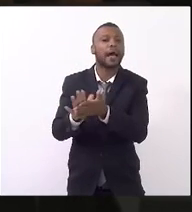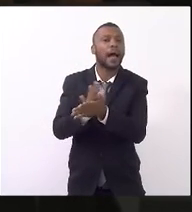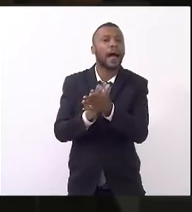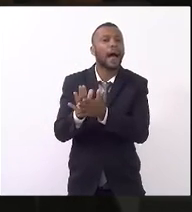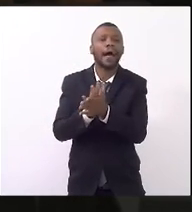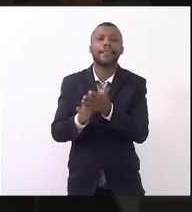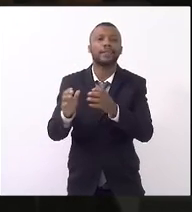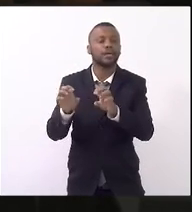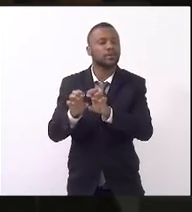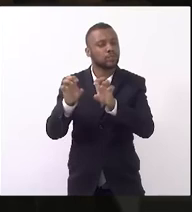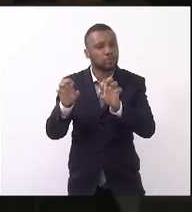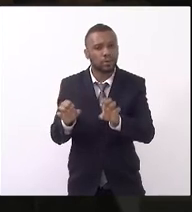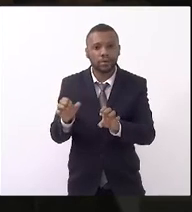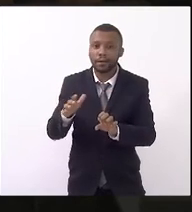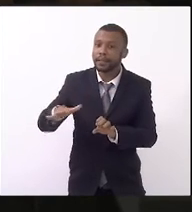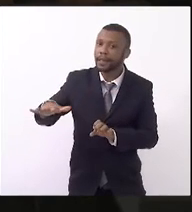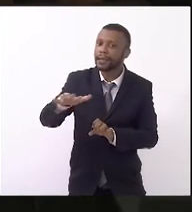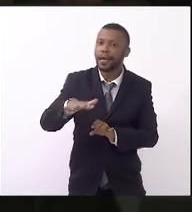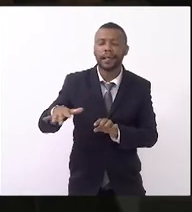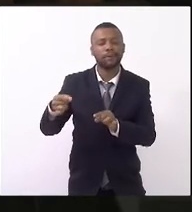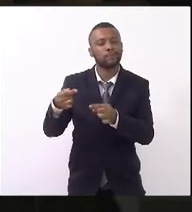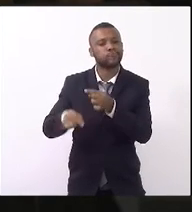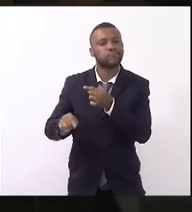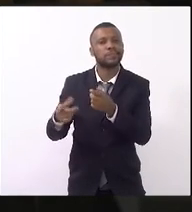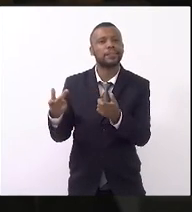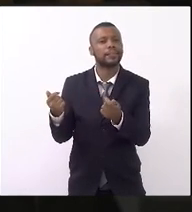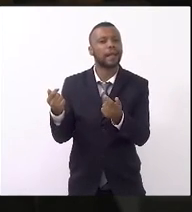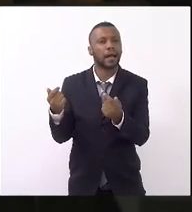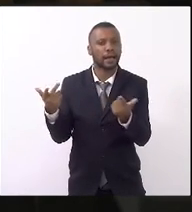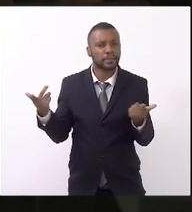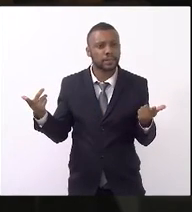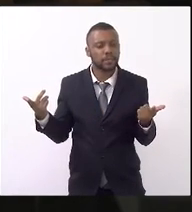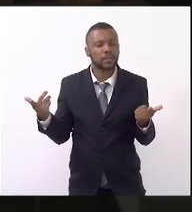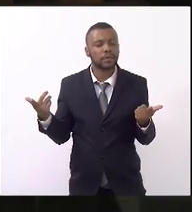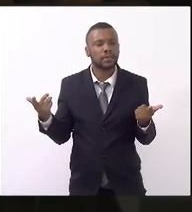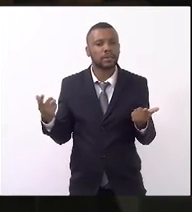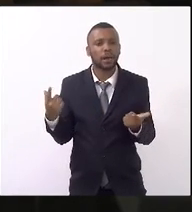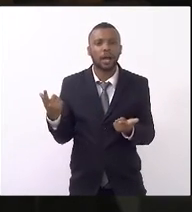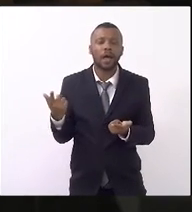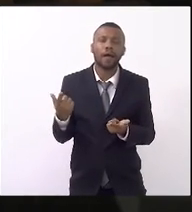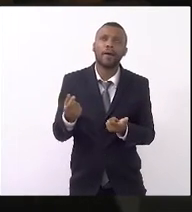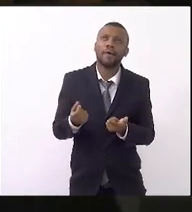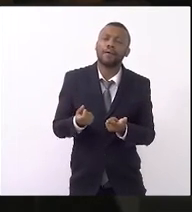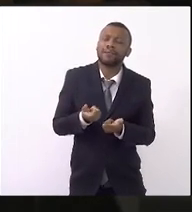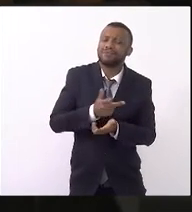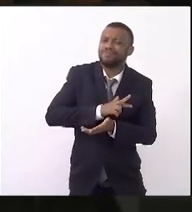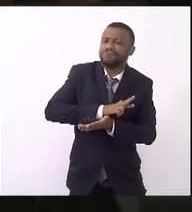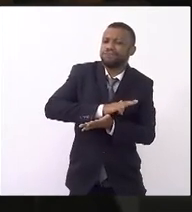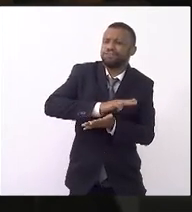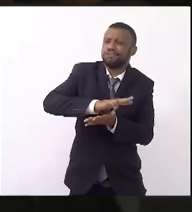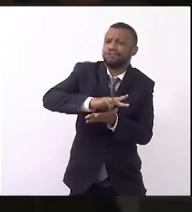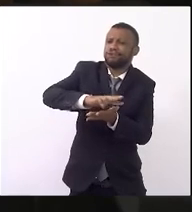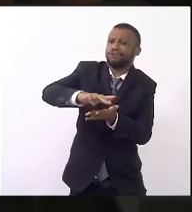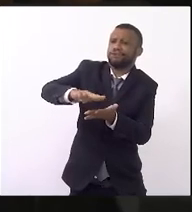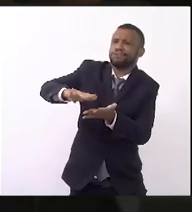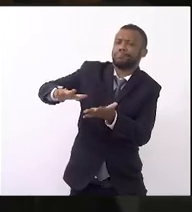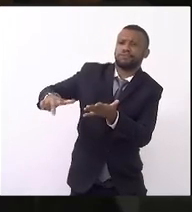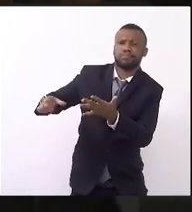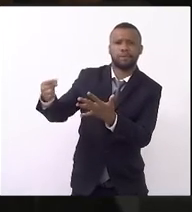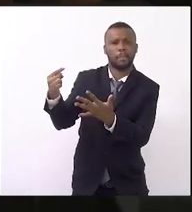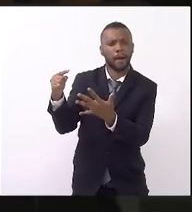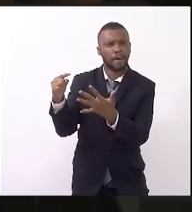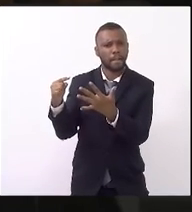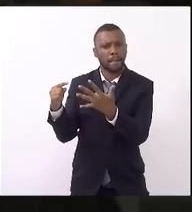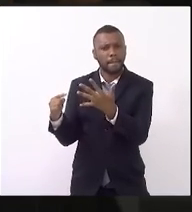estruturante nessa área. Nada, nada de estruturante. É um varejo imenso.